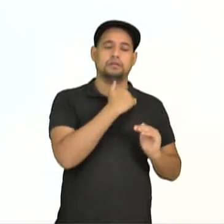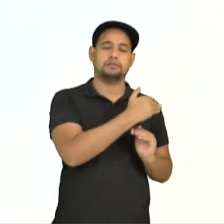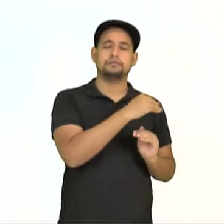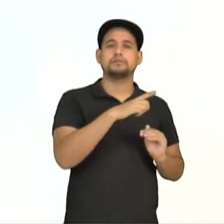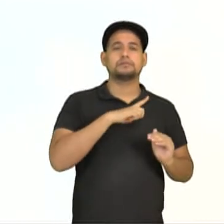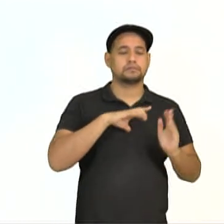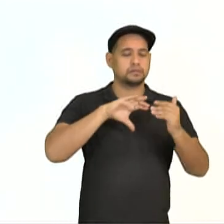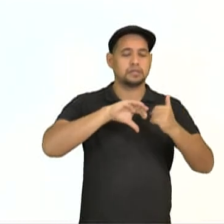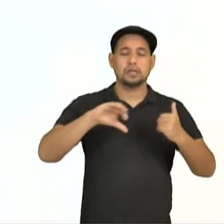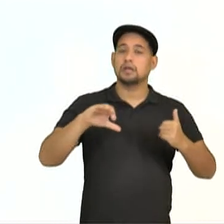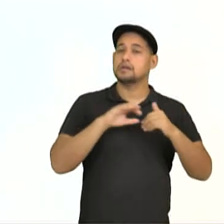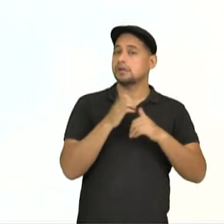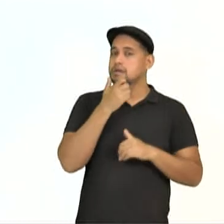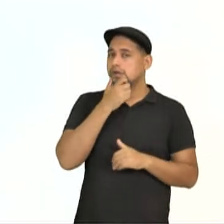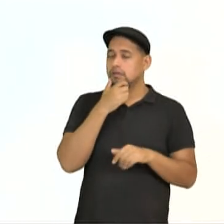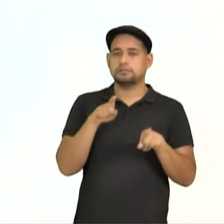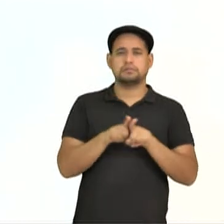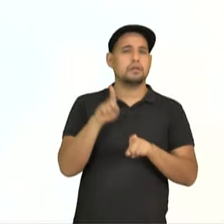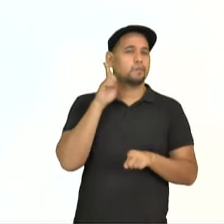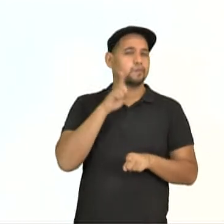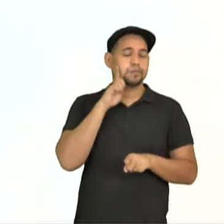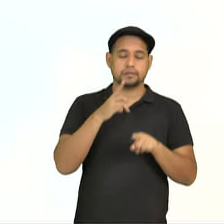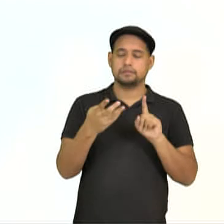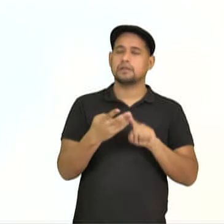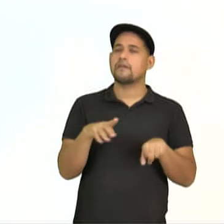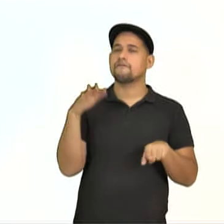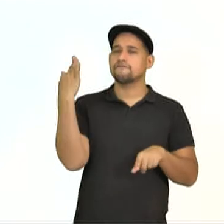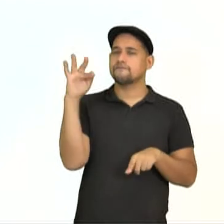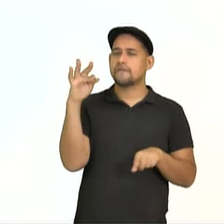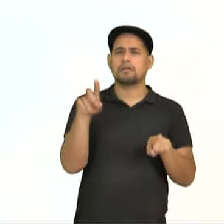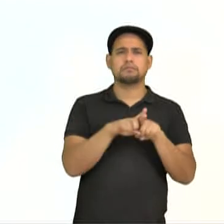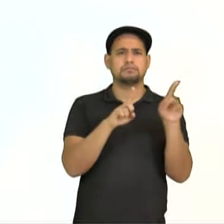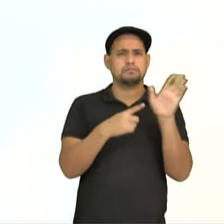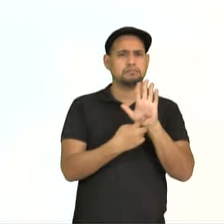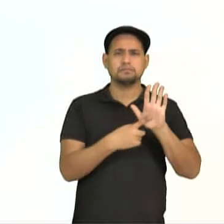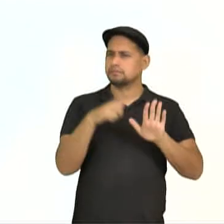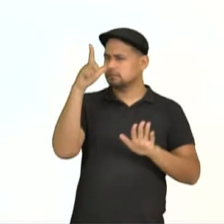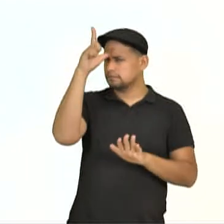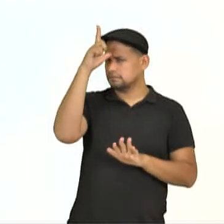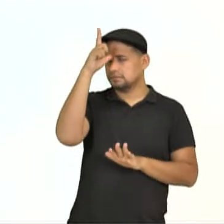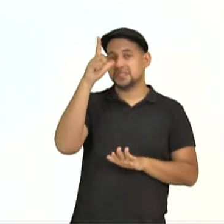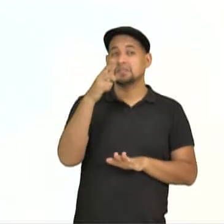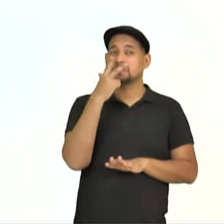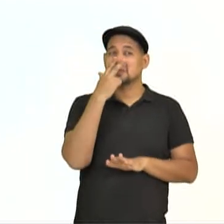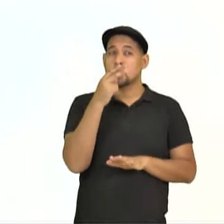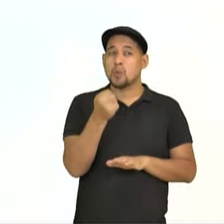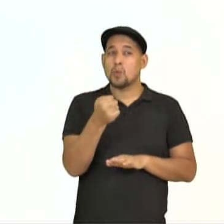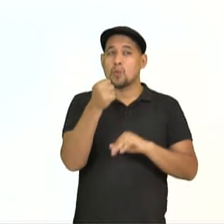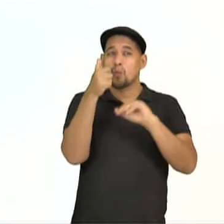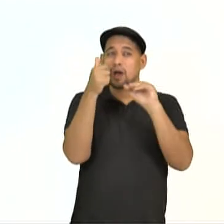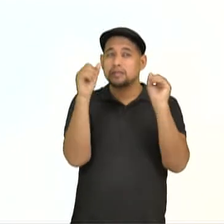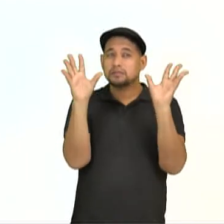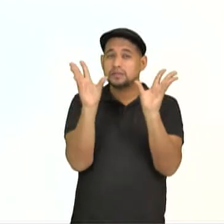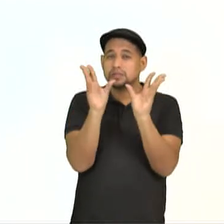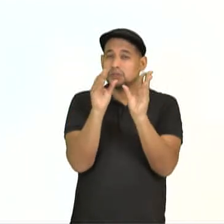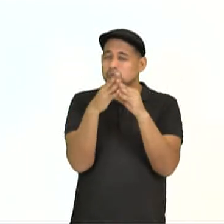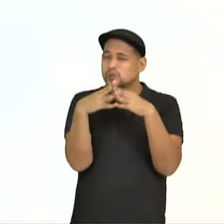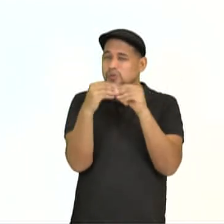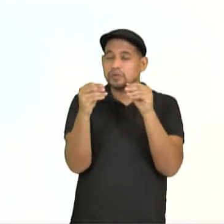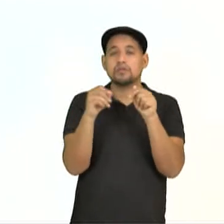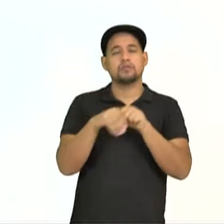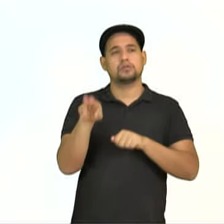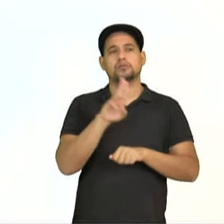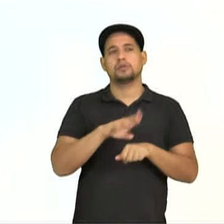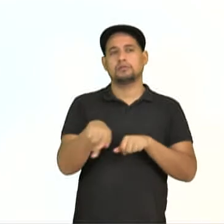tem a divisão entre Grã-Bretanha, Estados Unidos e França. Repara que a Alemanha praticamente deixou de existir, passou a ficar sob ocupação